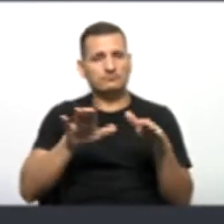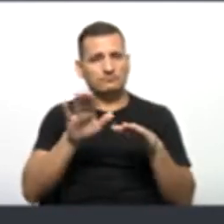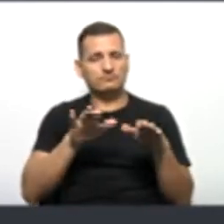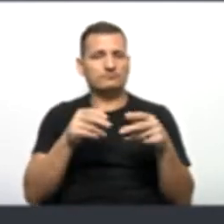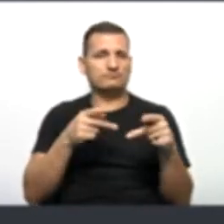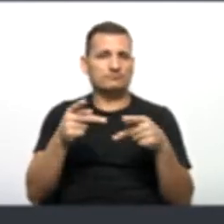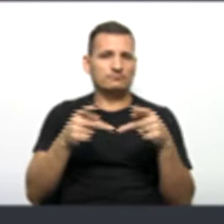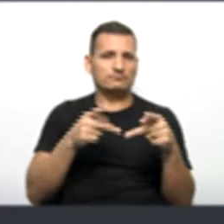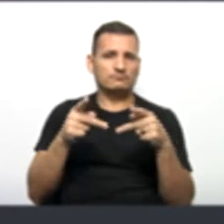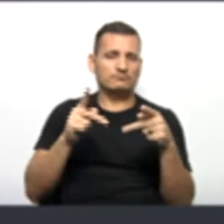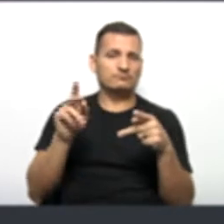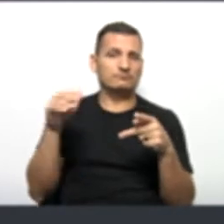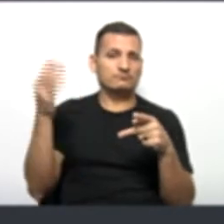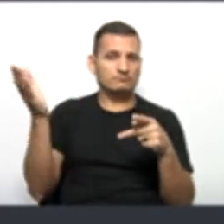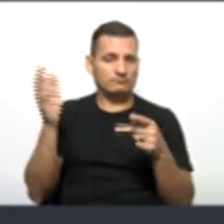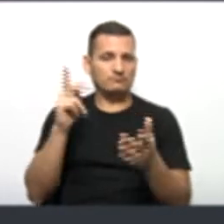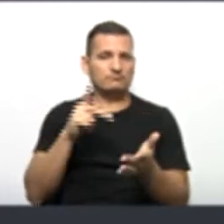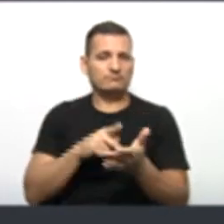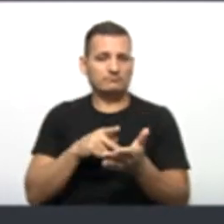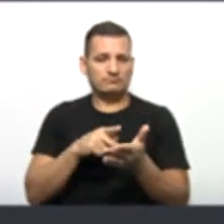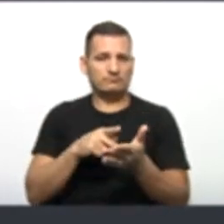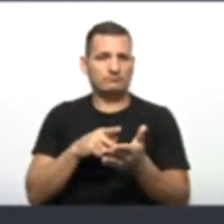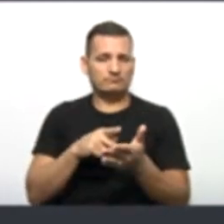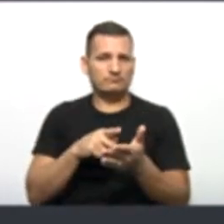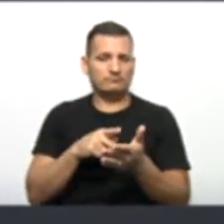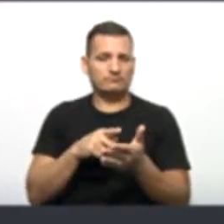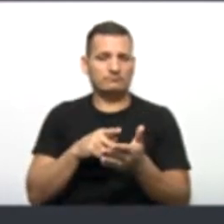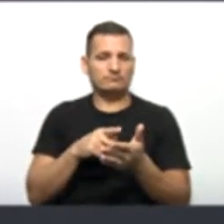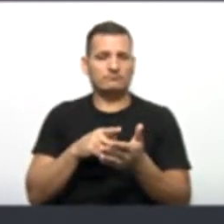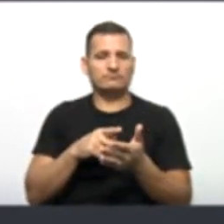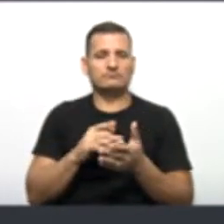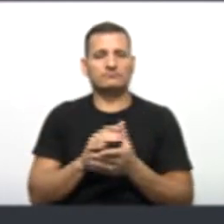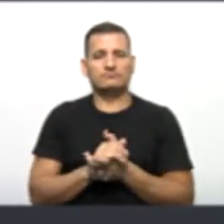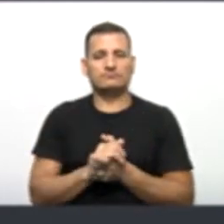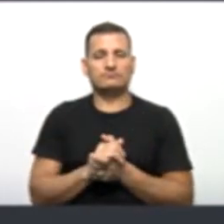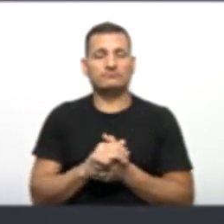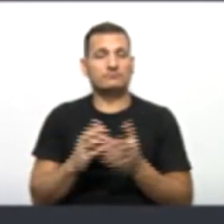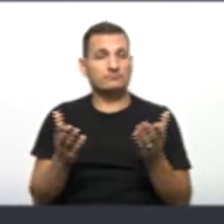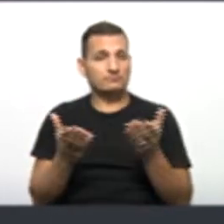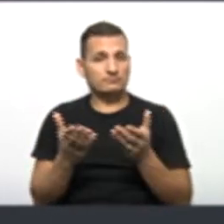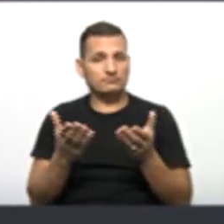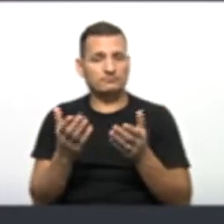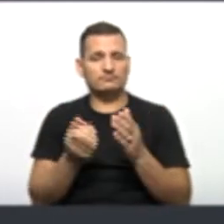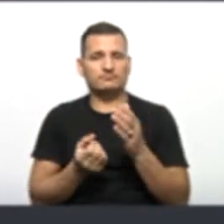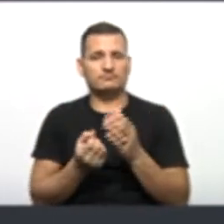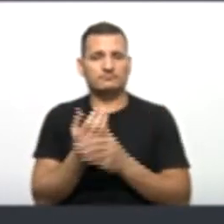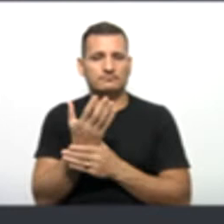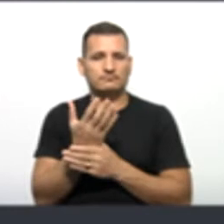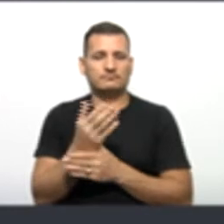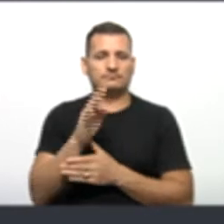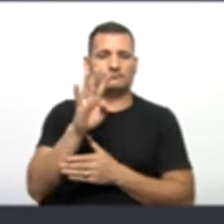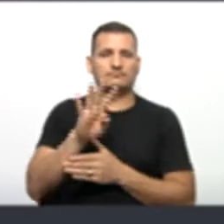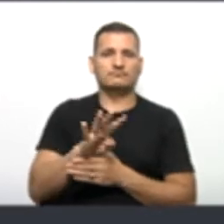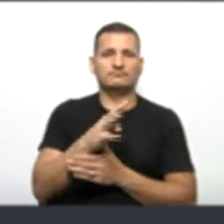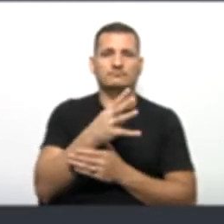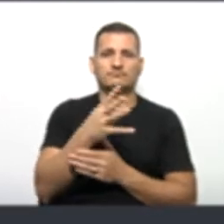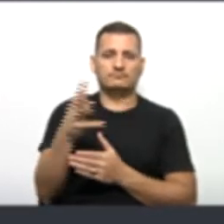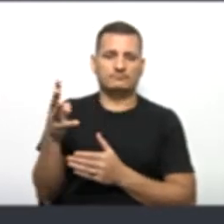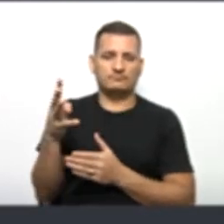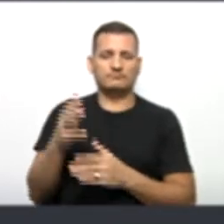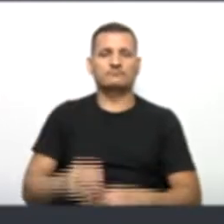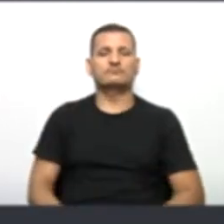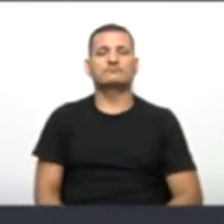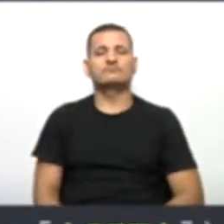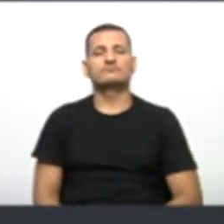aí fora é de verdade tá bom nós vamos criar agora uma tabela vou fechar